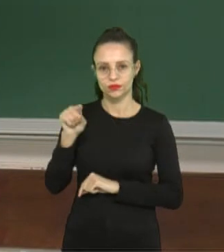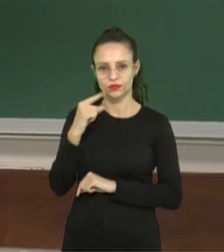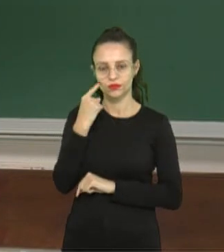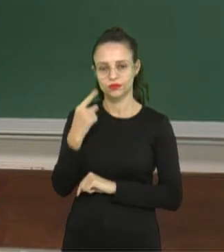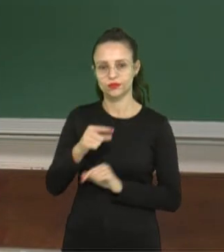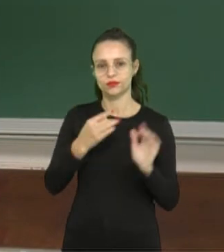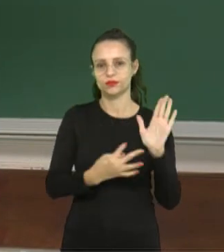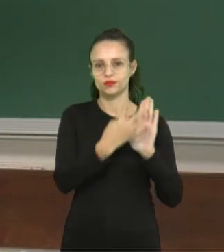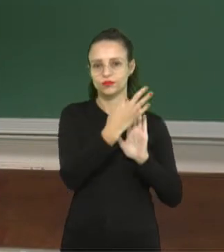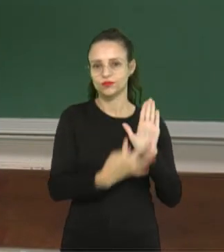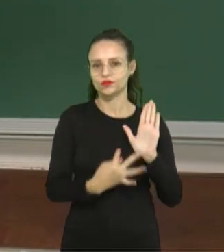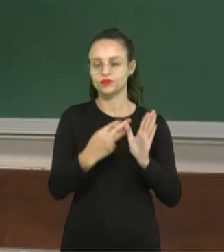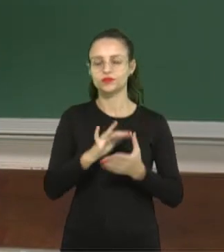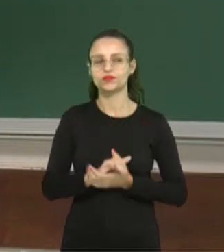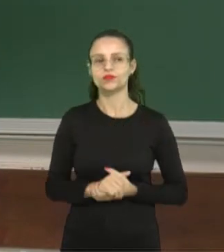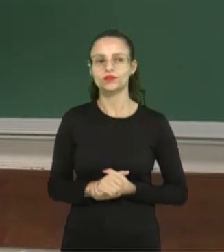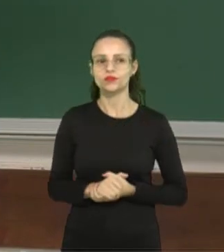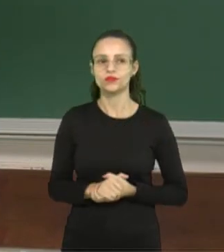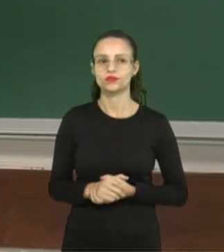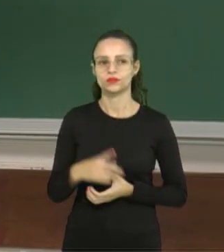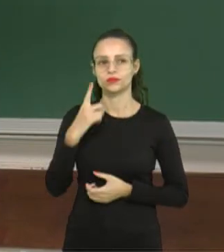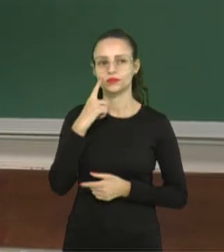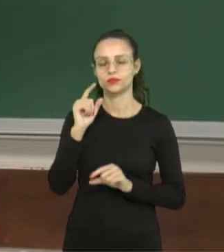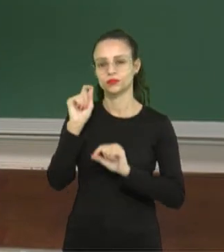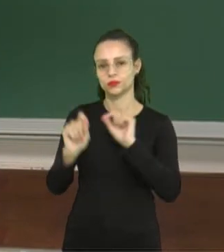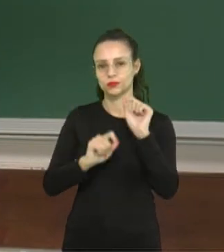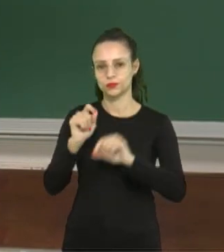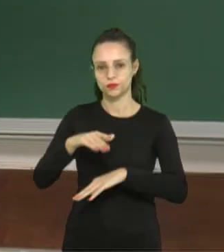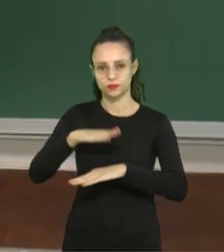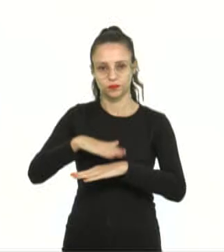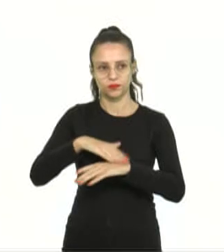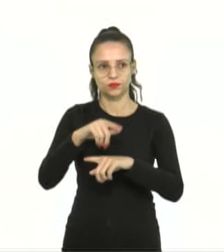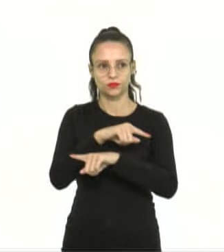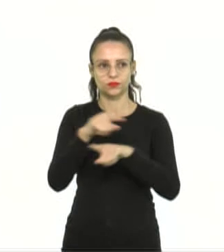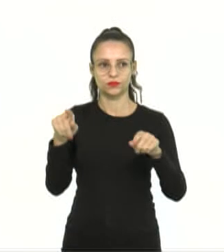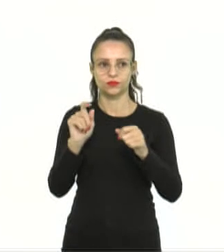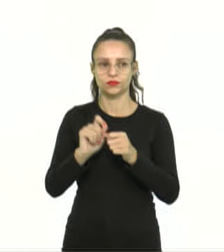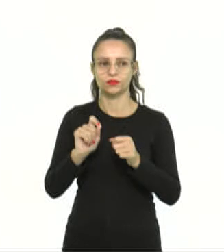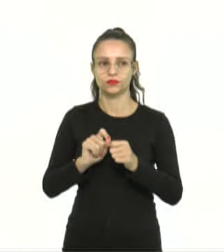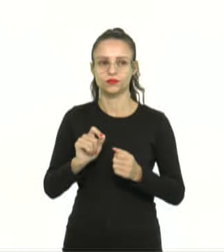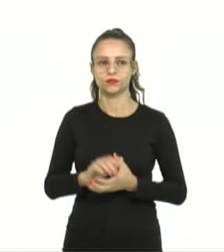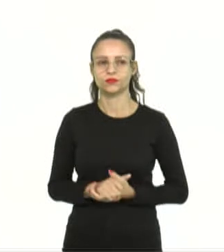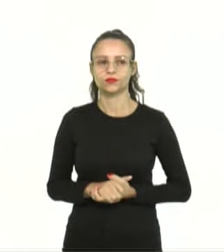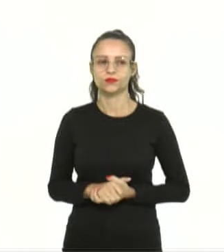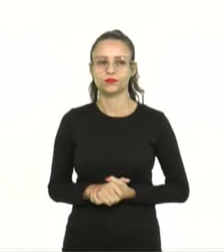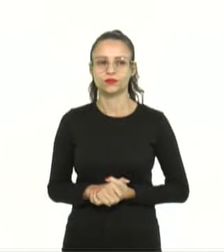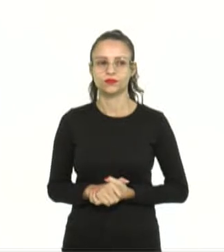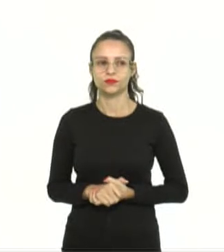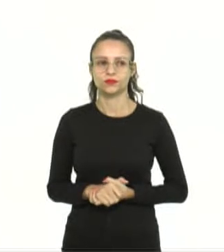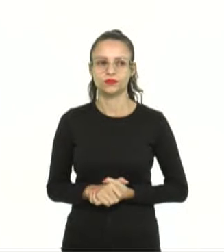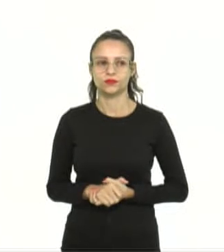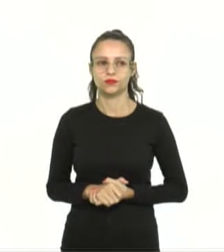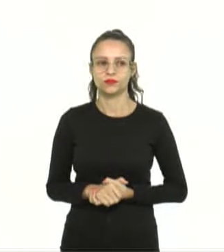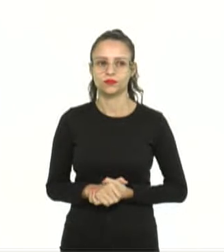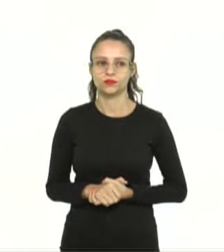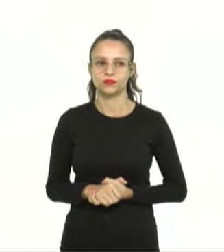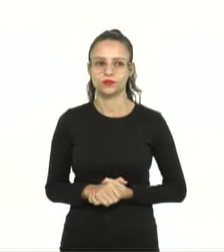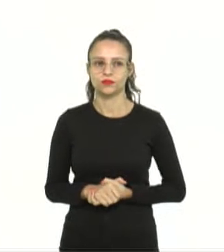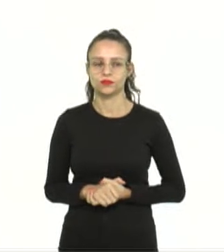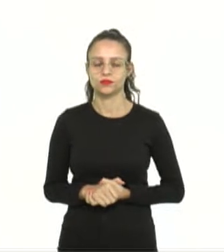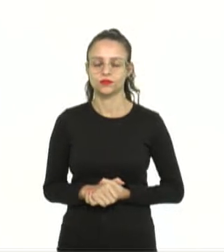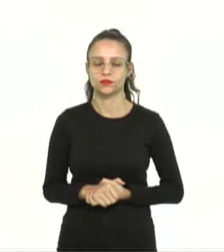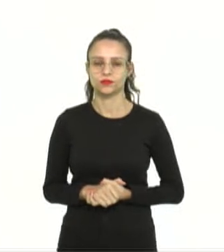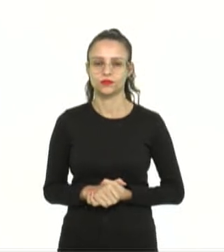texto lido anteriormente. Vamos ver o que a gente tem que fazer. Como se chama a cena que se celebra la noche